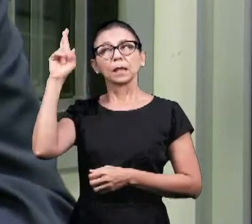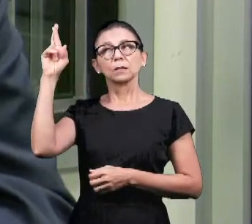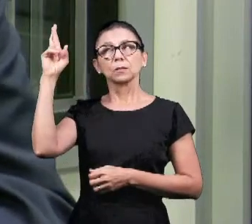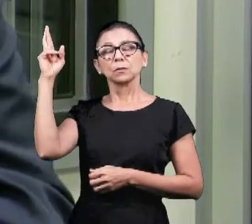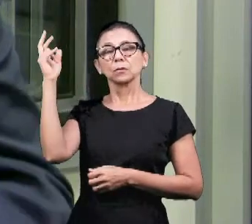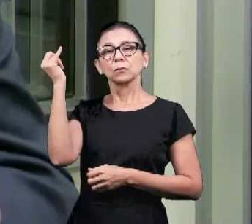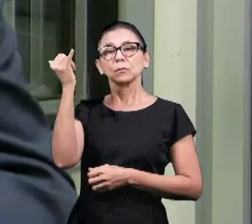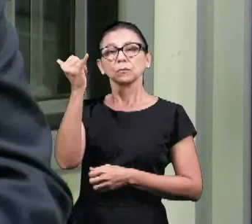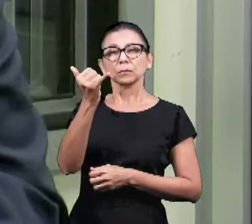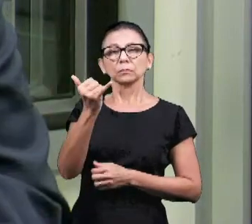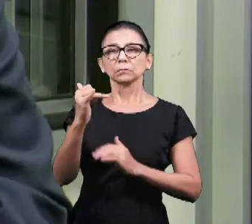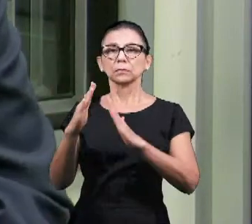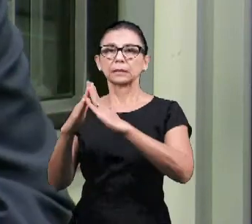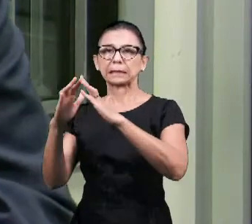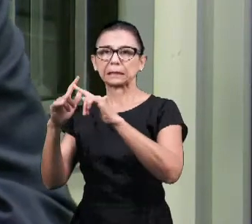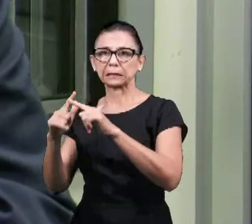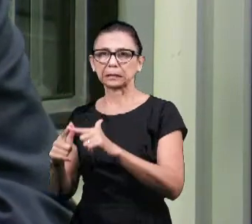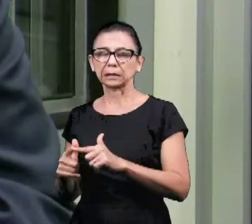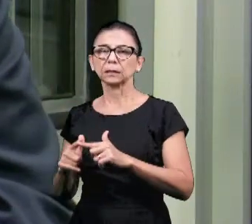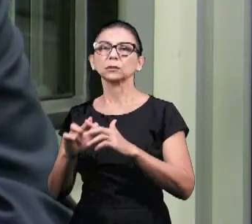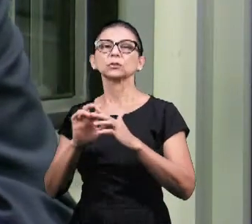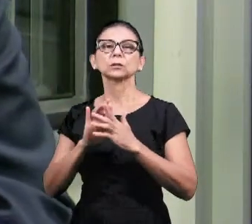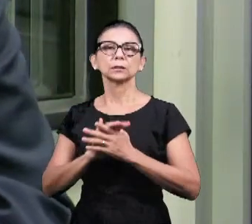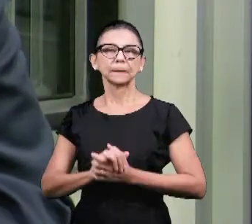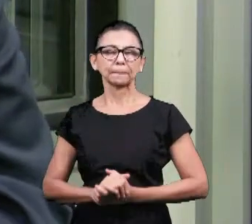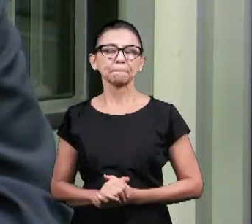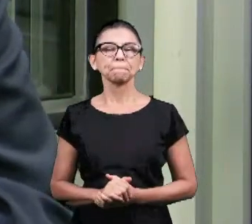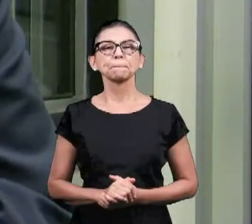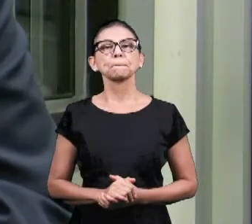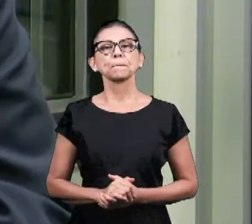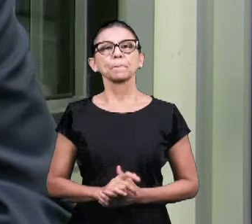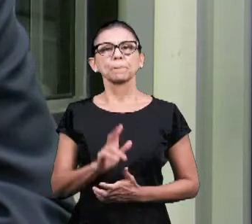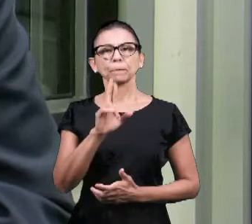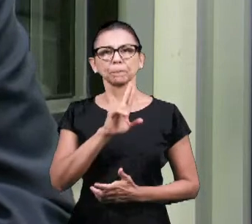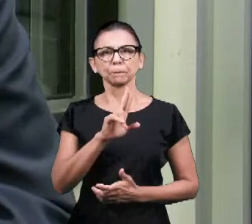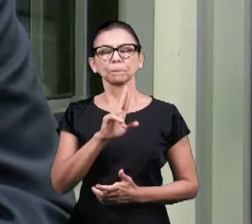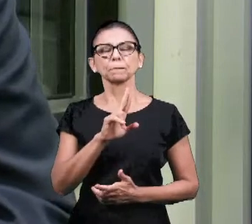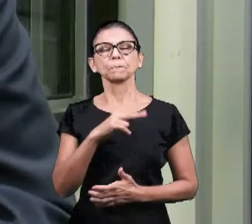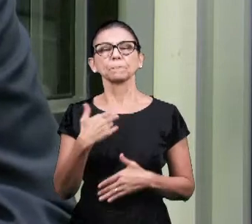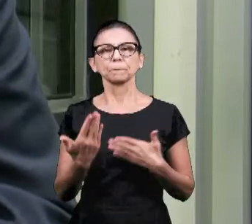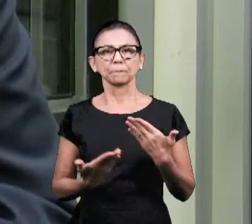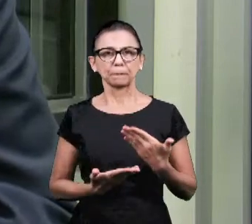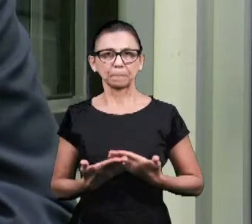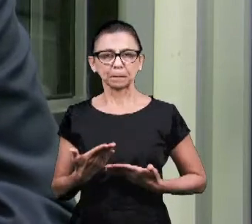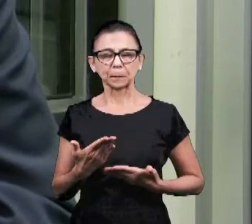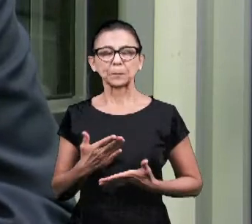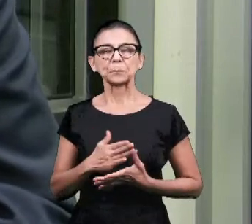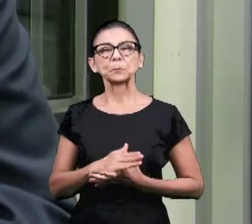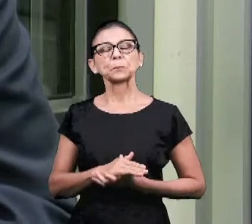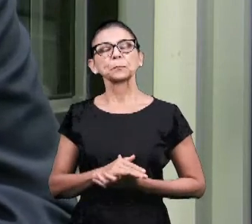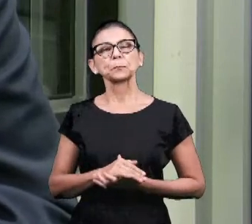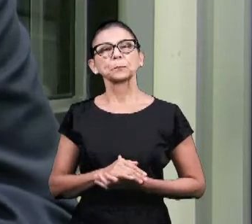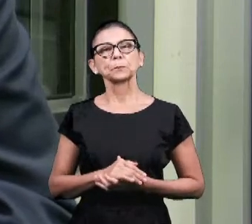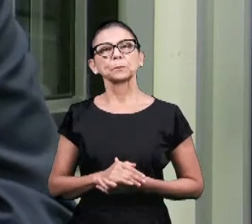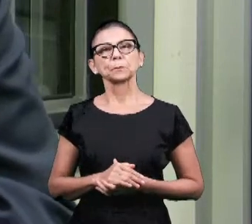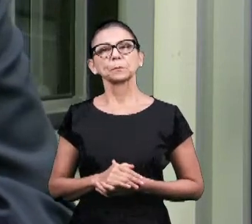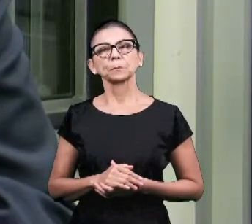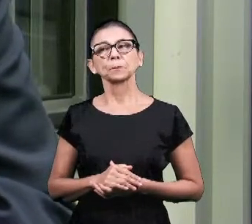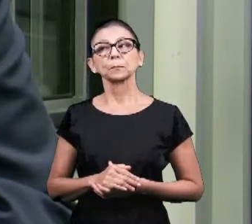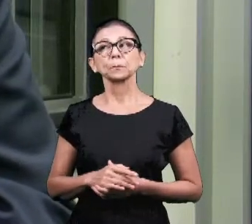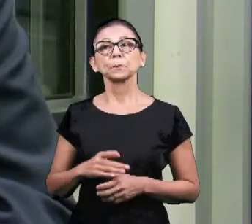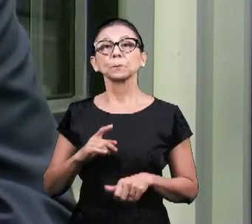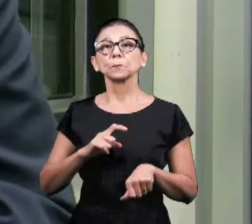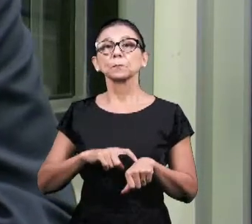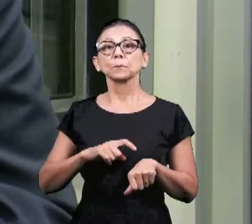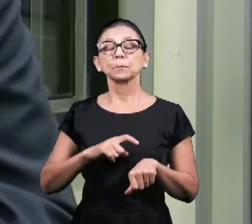igreja, usando lá as servas dele, que o Senhor tem, os servos do Senhor para isso. E naquele momento que o